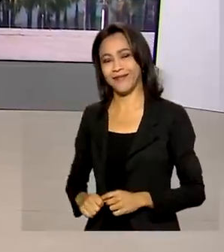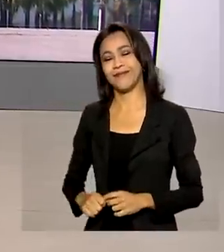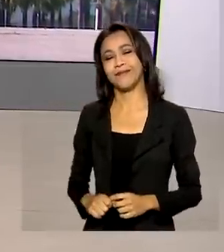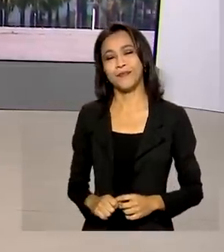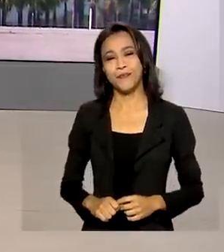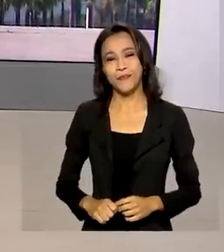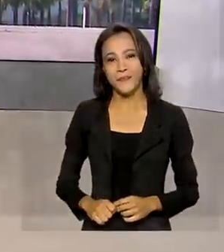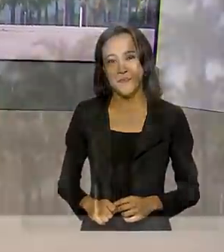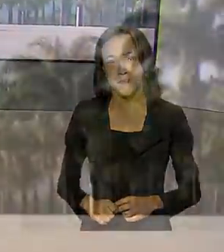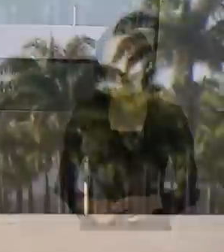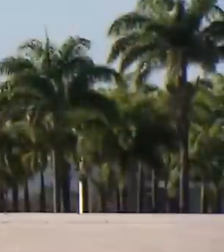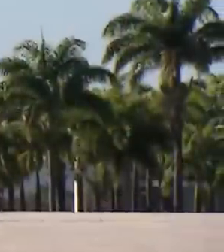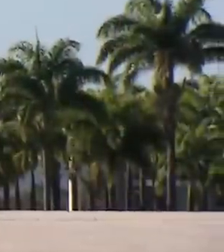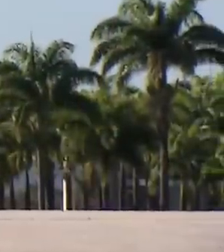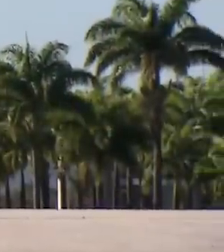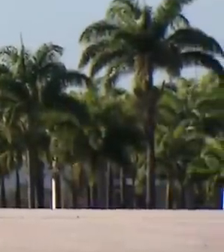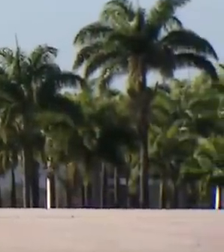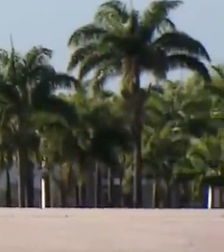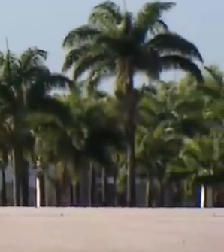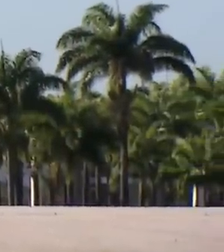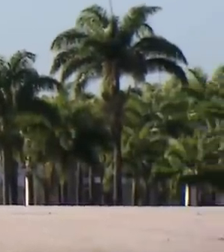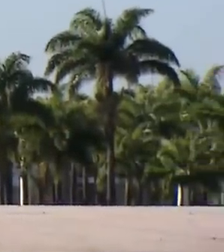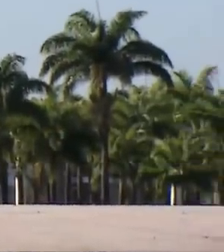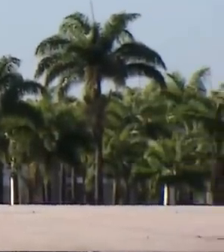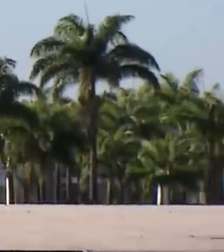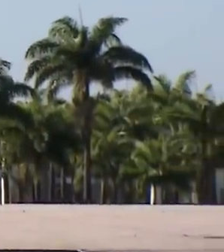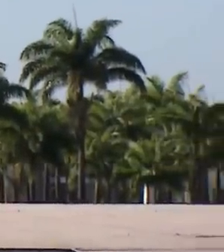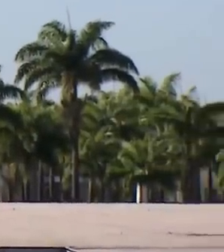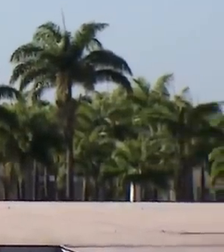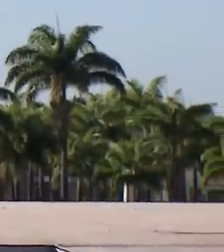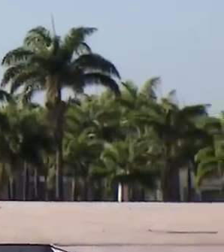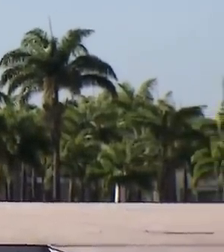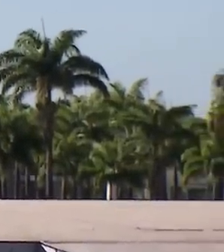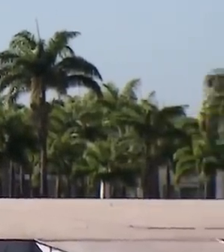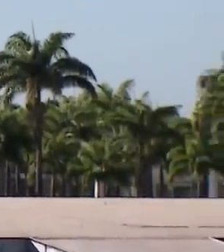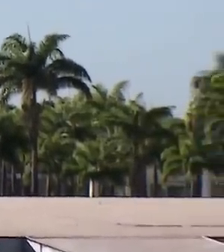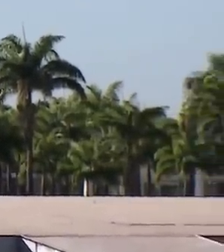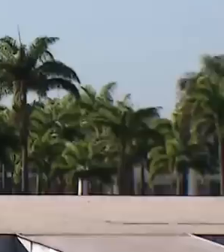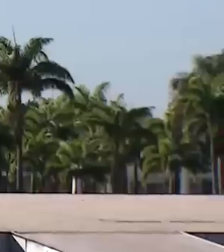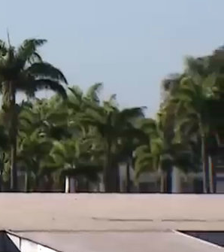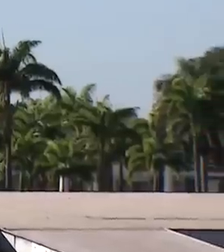tchau tchau E aí